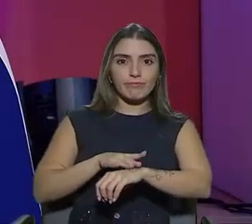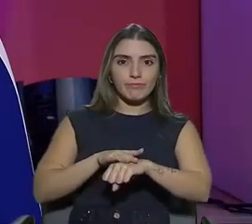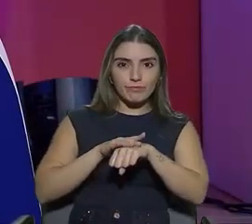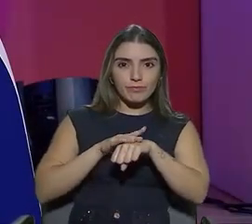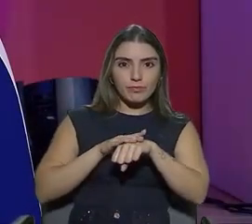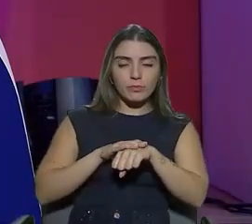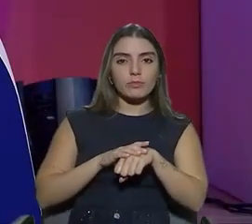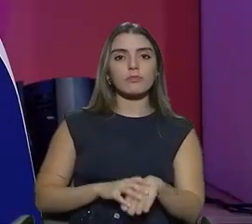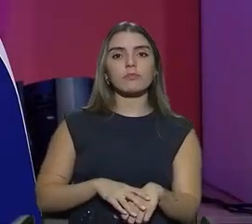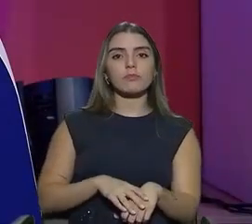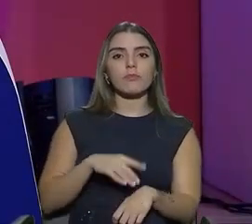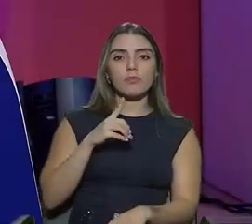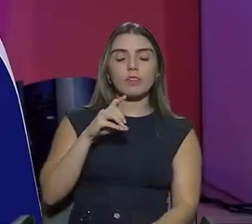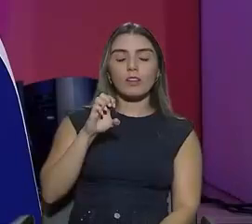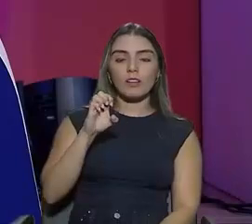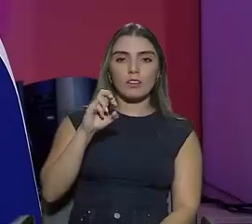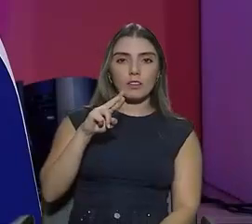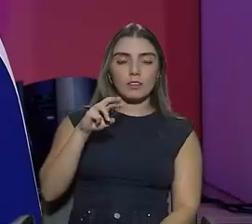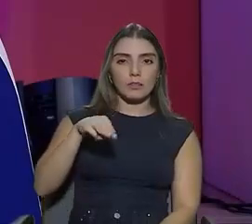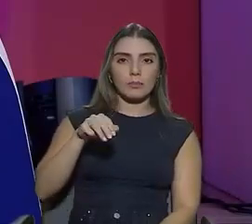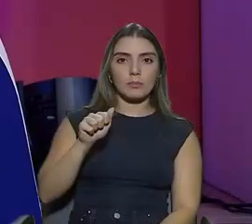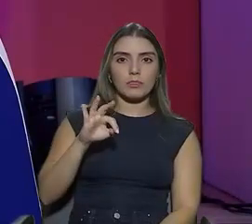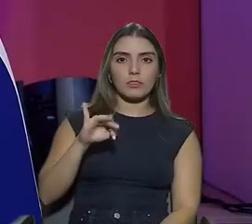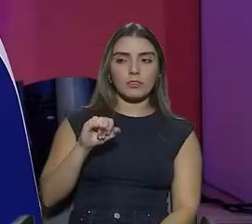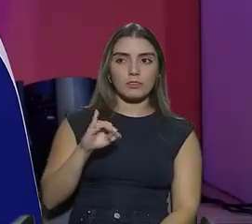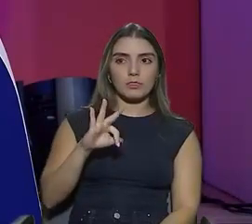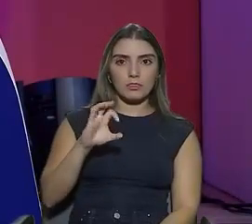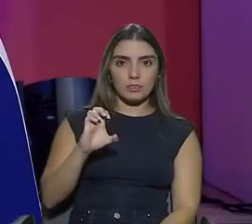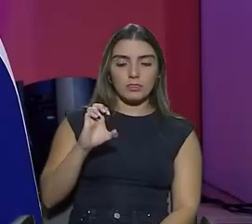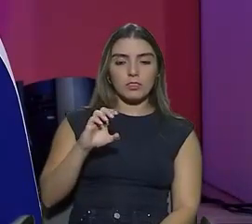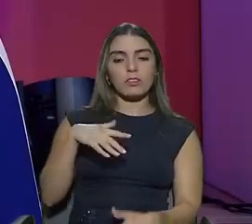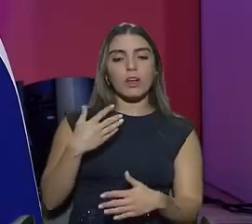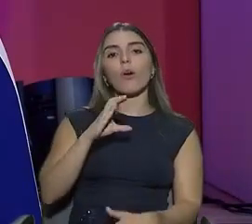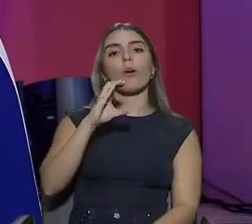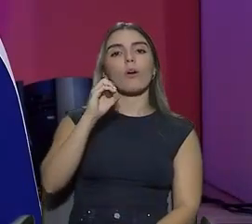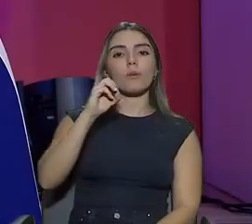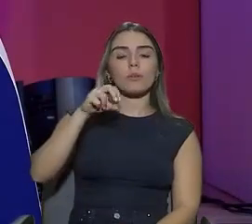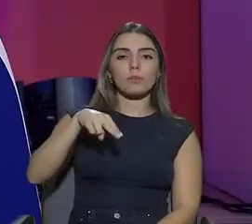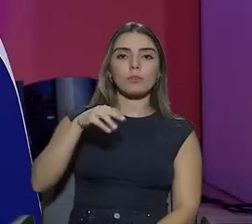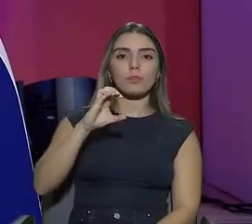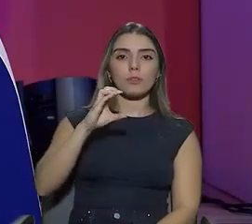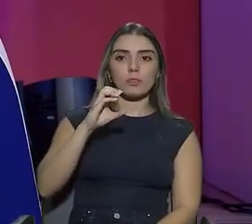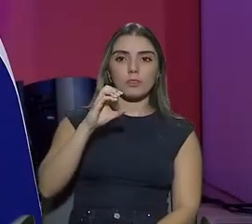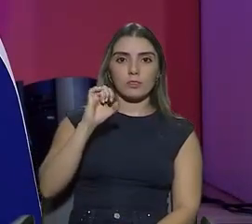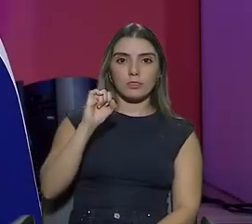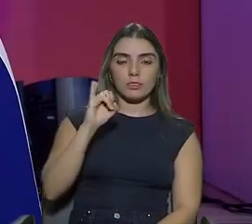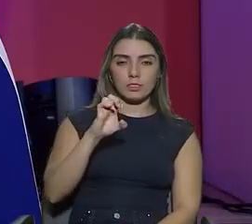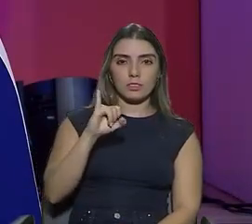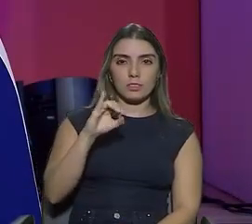né, super gentil. Minha filha, o que é que aconteceu? E aí eu fui chorar minhas pitangas para a Conceição. Na época eu não tinha tanta intimidade com ela e fui falar,